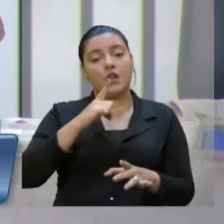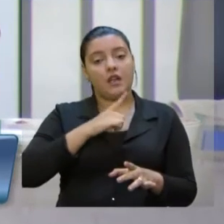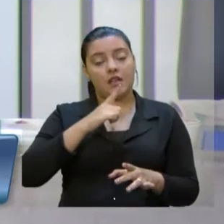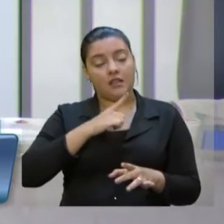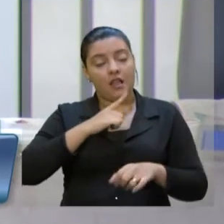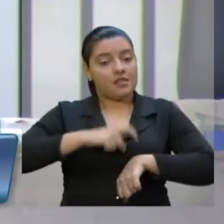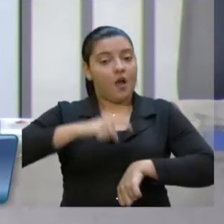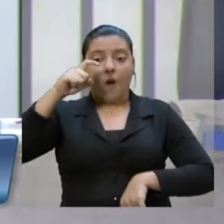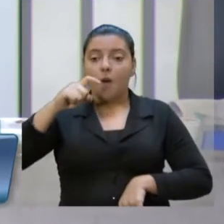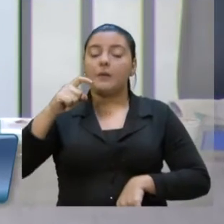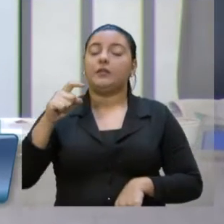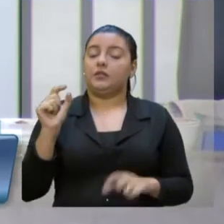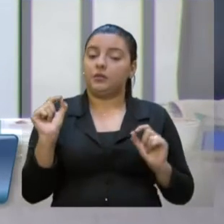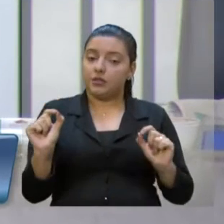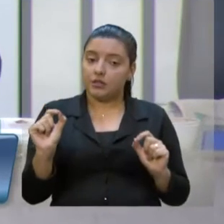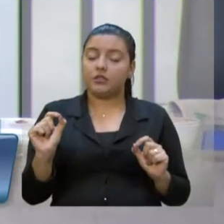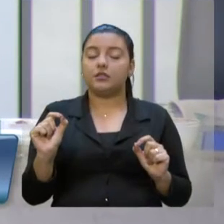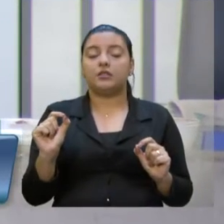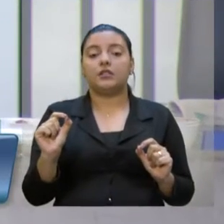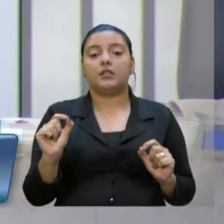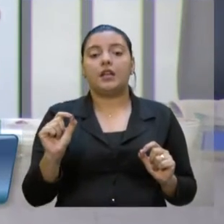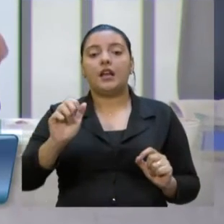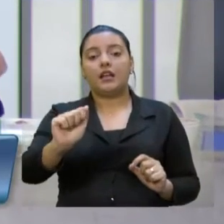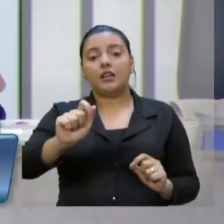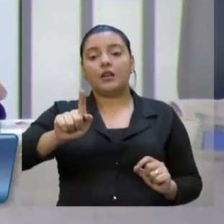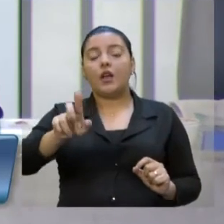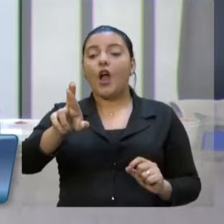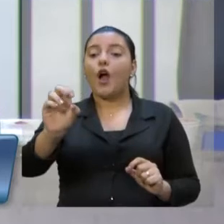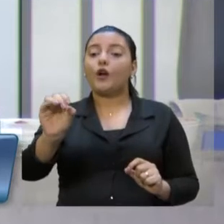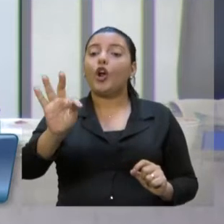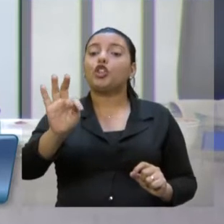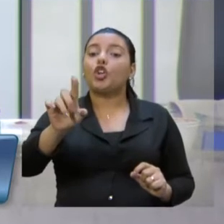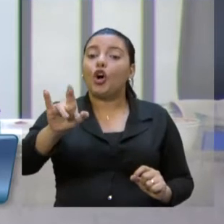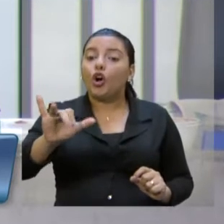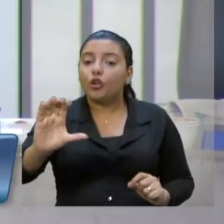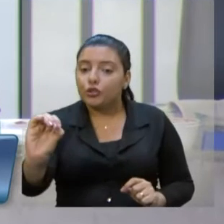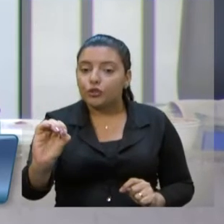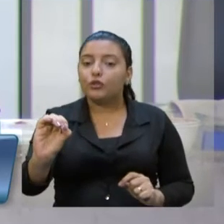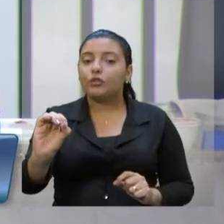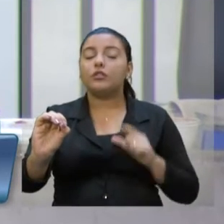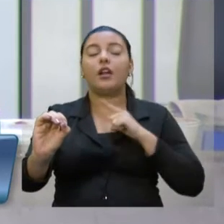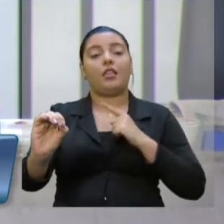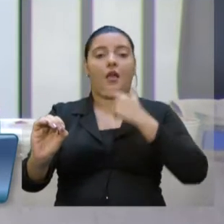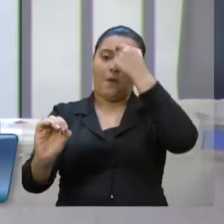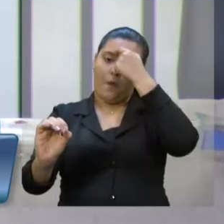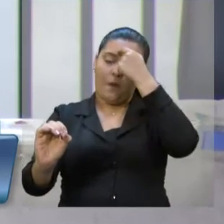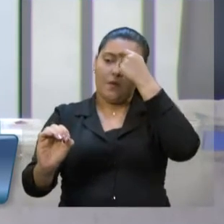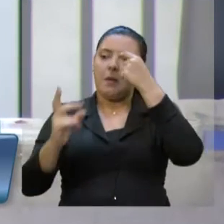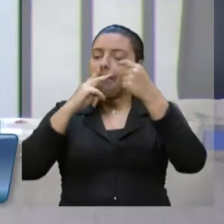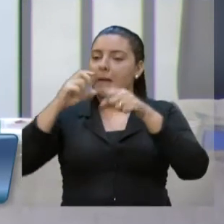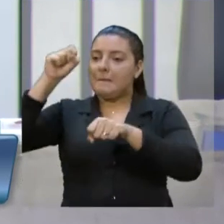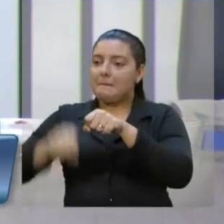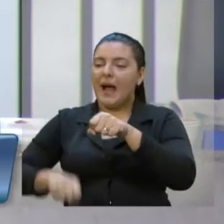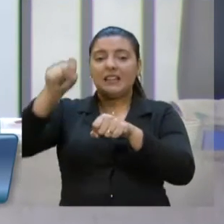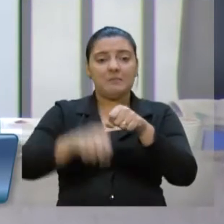produzindo. Mesmo que, através desses agrotóxicos, eles tenham consciência de que estão matando